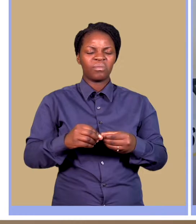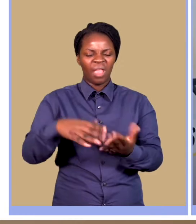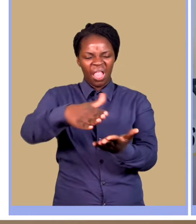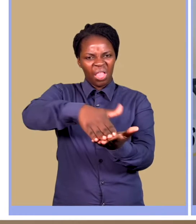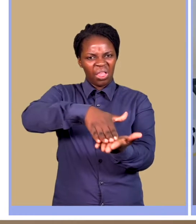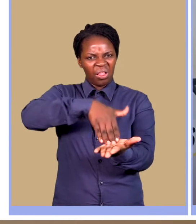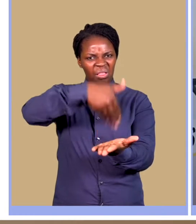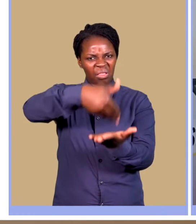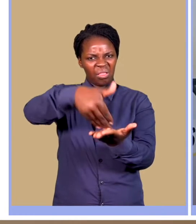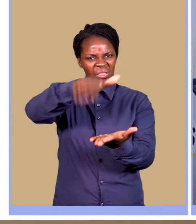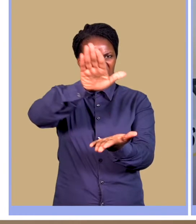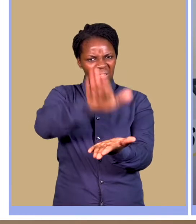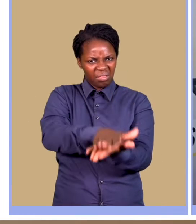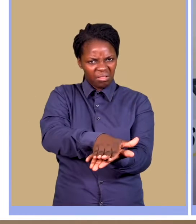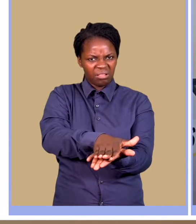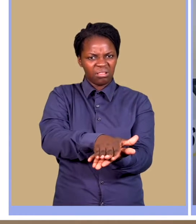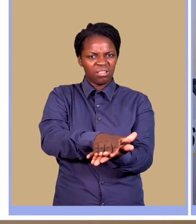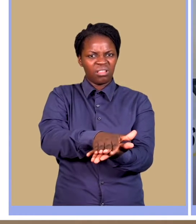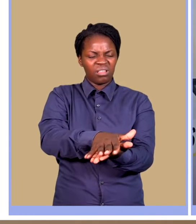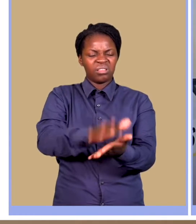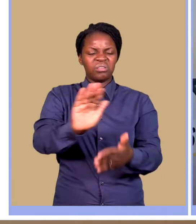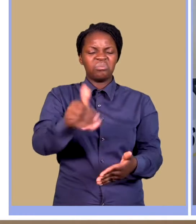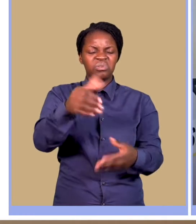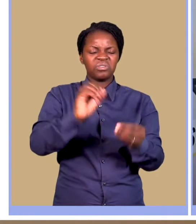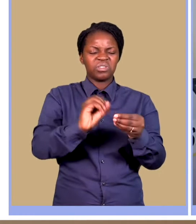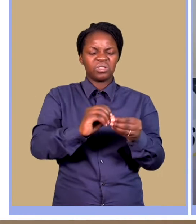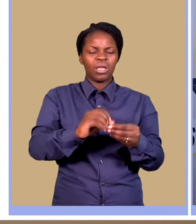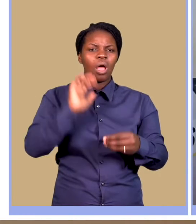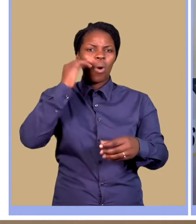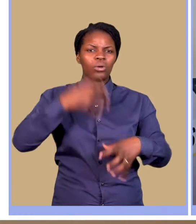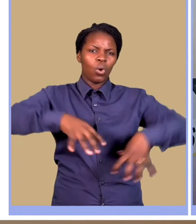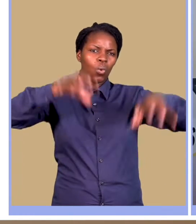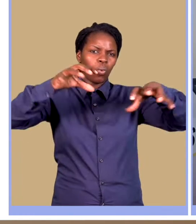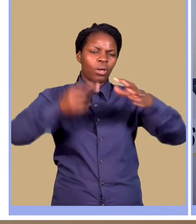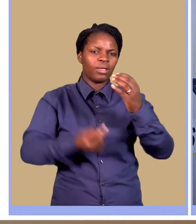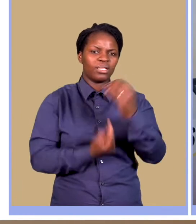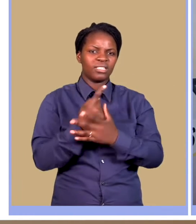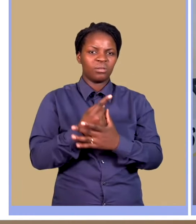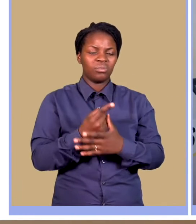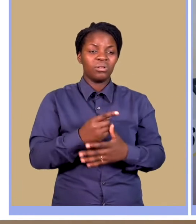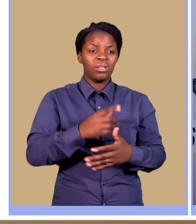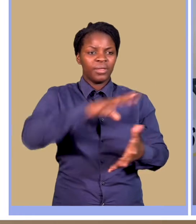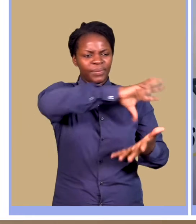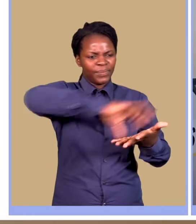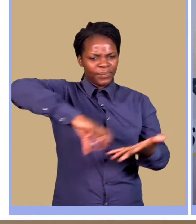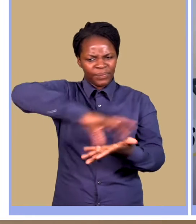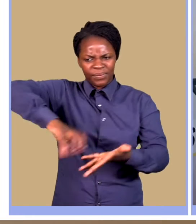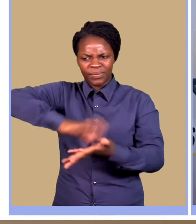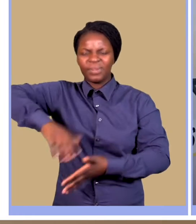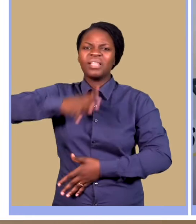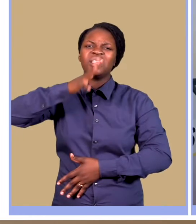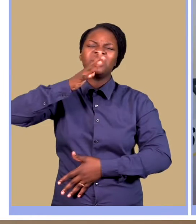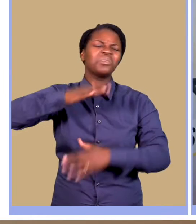vai criando um acúmulo de lixo ao longo da cidade, ao longo das ruas, ao longo dos nossos bairros. Então, nós já viemos com